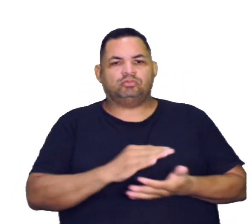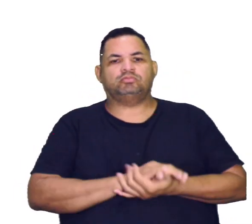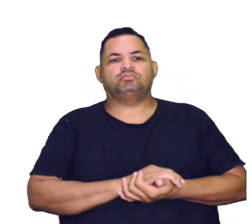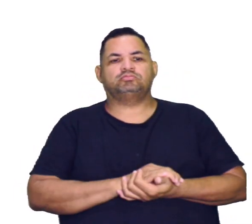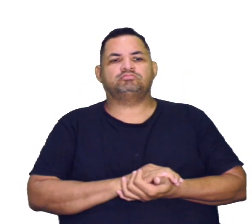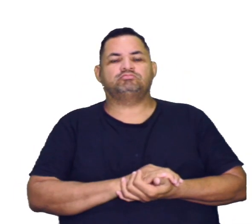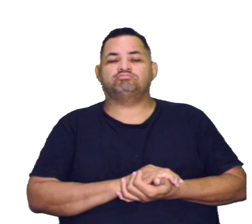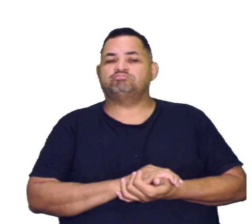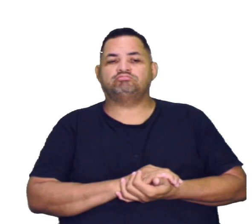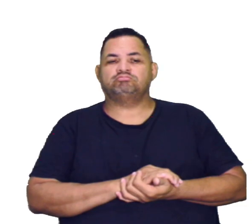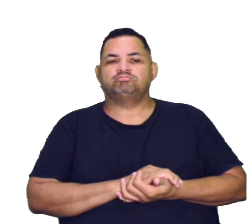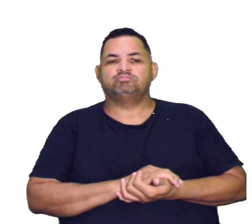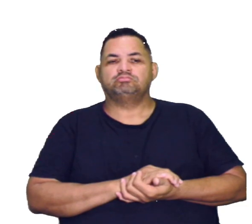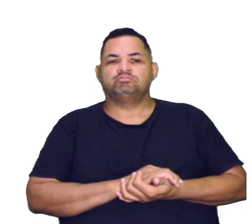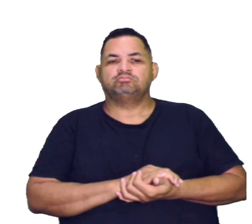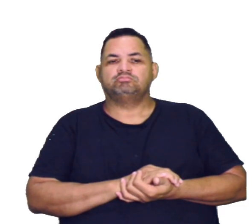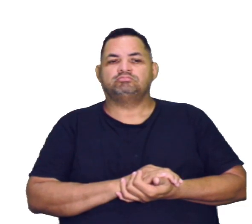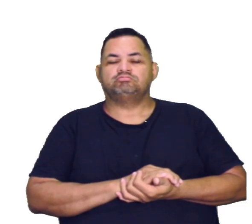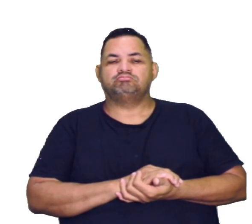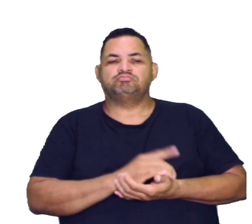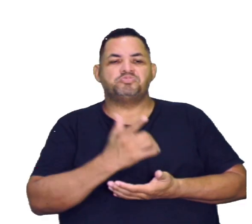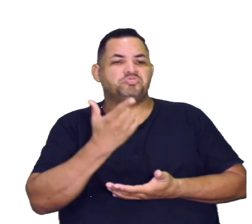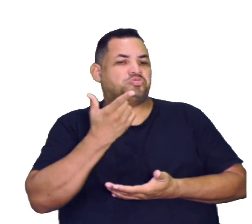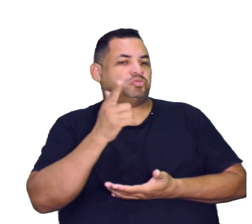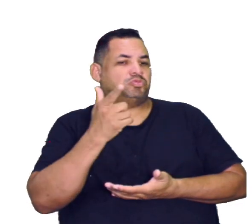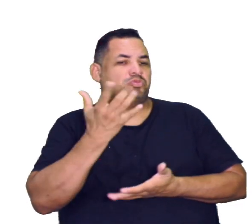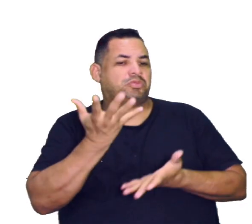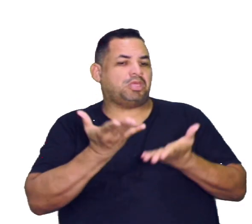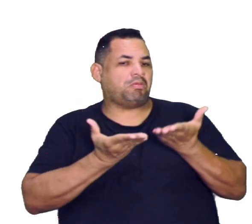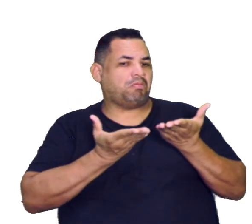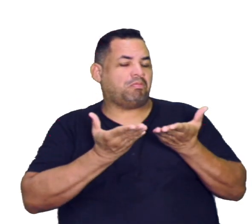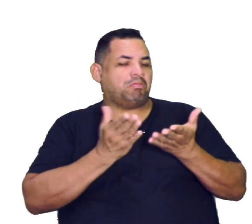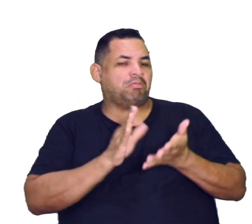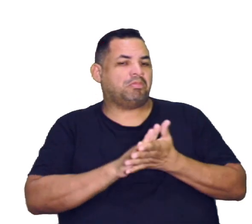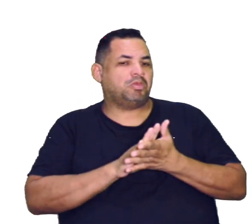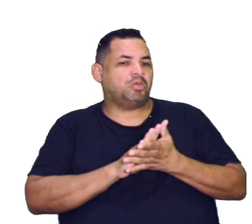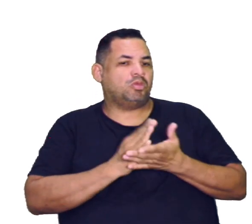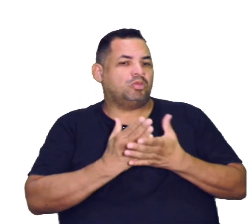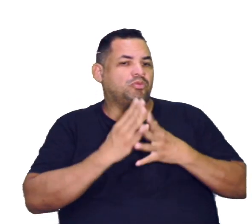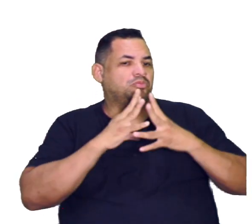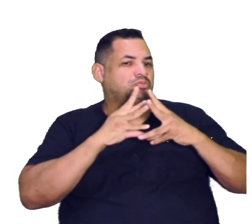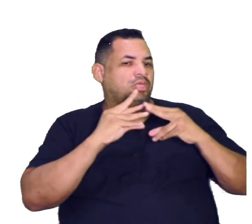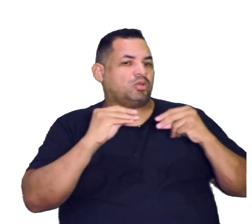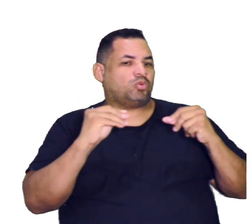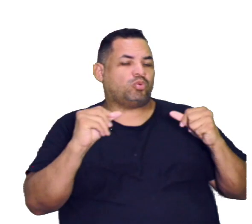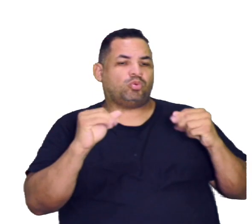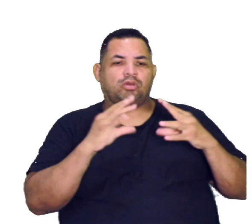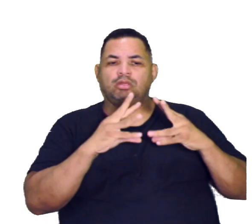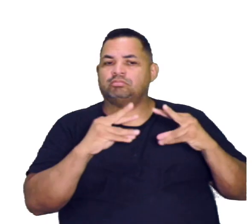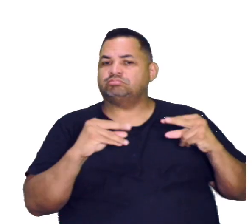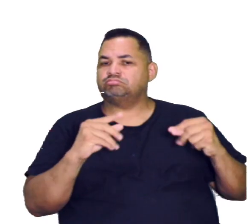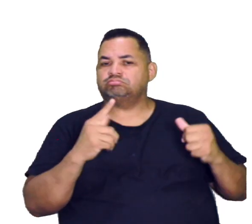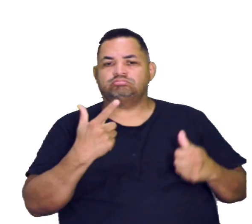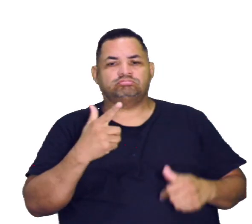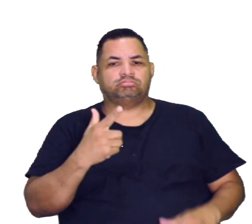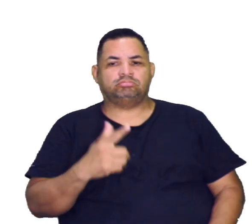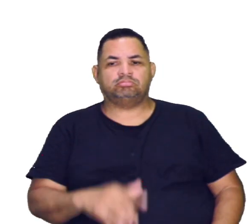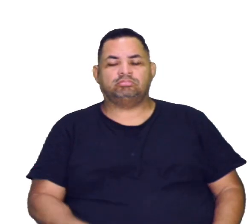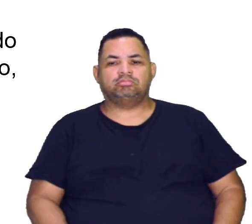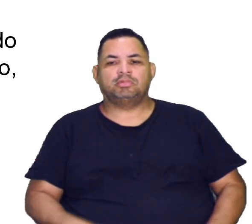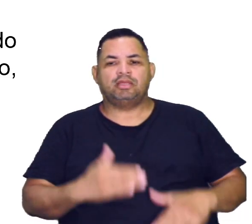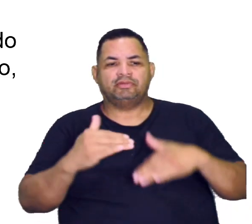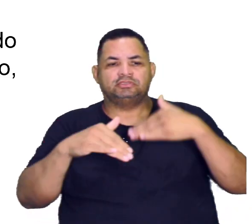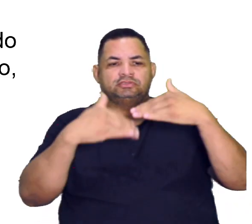É irreversível e os sintomas, aliás, e os agravos da doença são